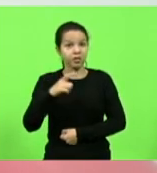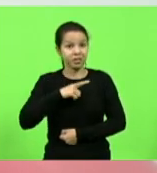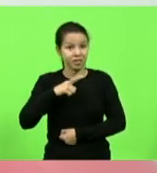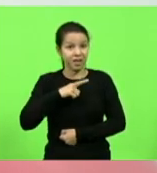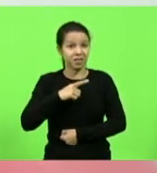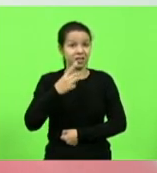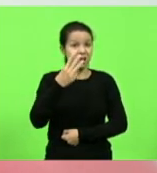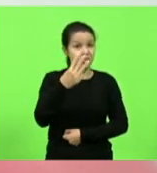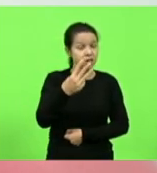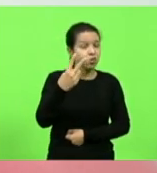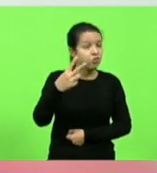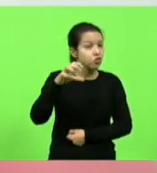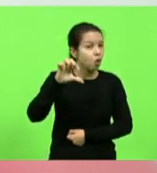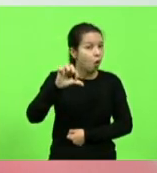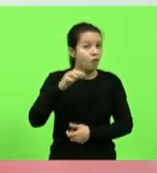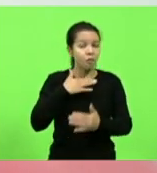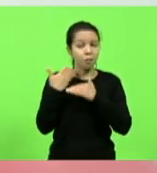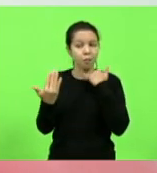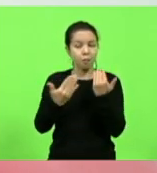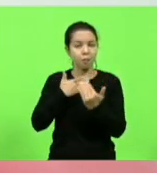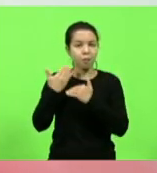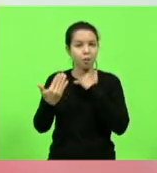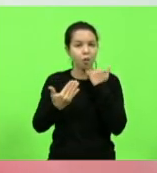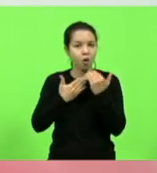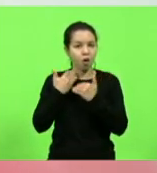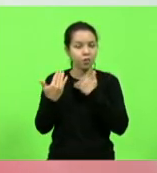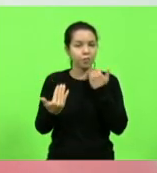329 mortes de